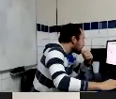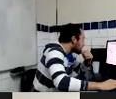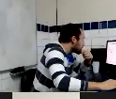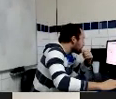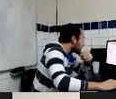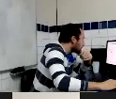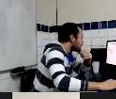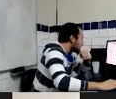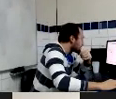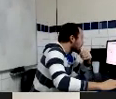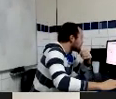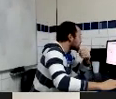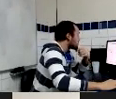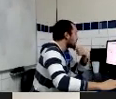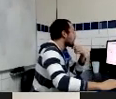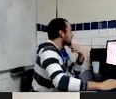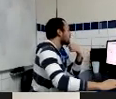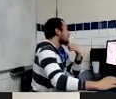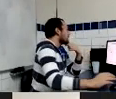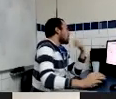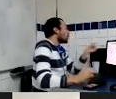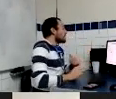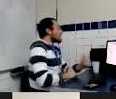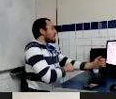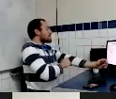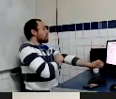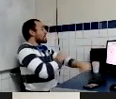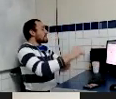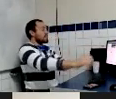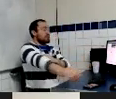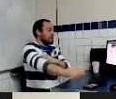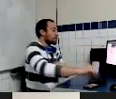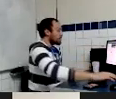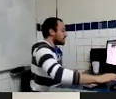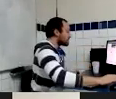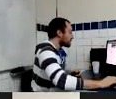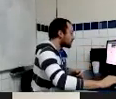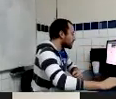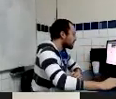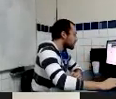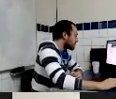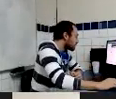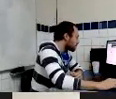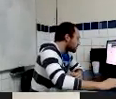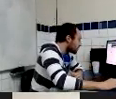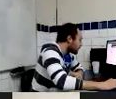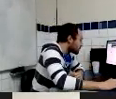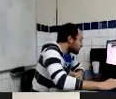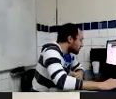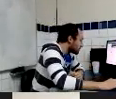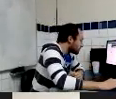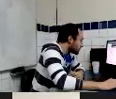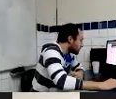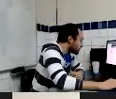Smith, Will, and... Beleza, 10 minutos. Ok. O líder ganha mais poderes e se torna governante. Professor, eu não